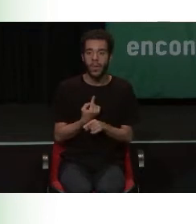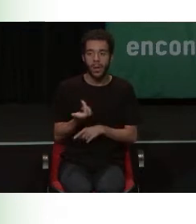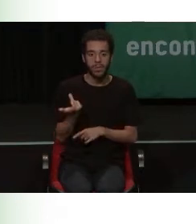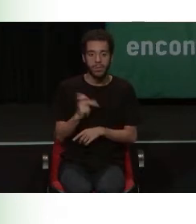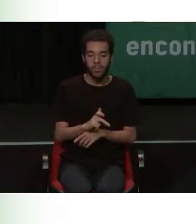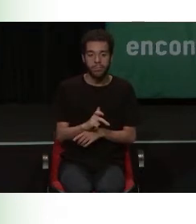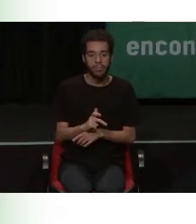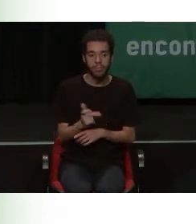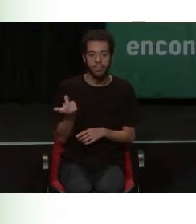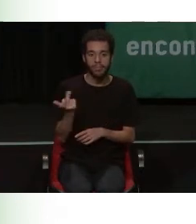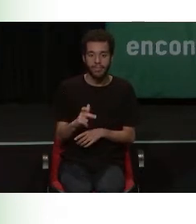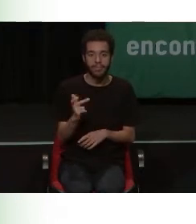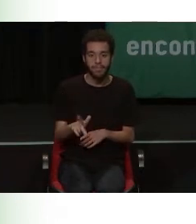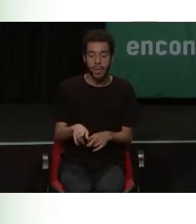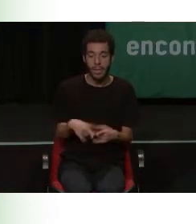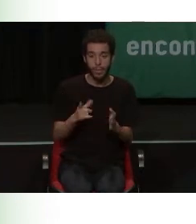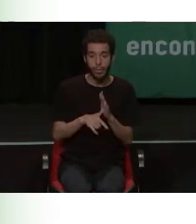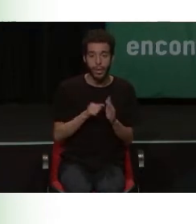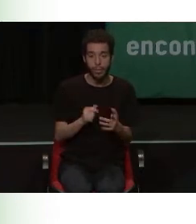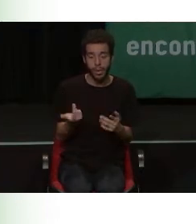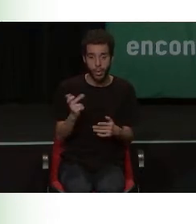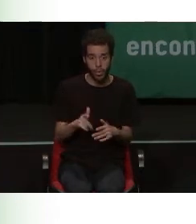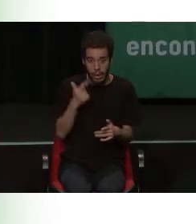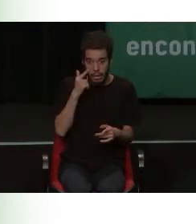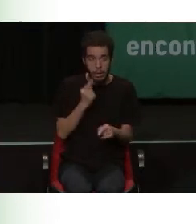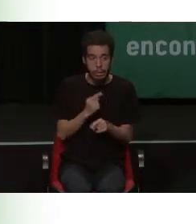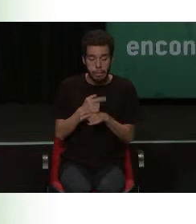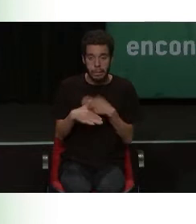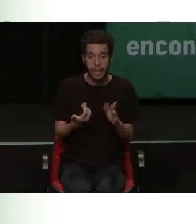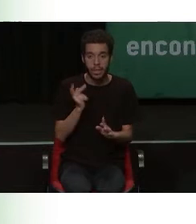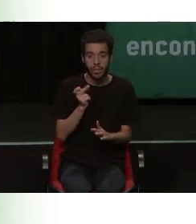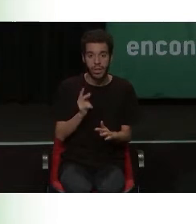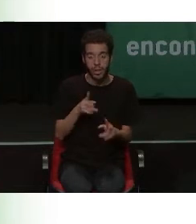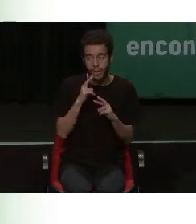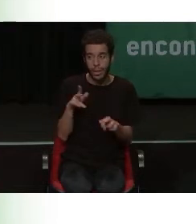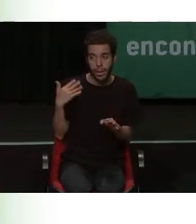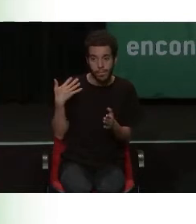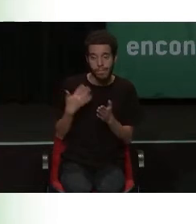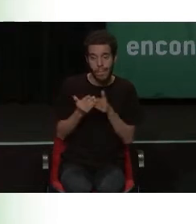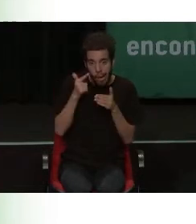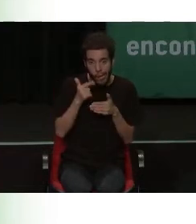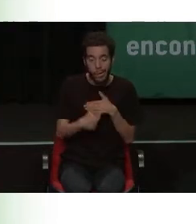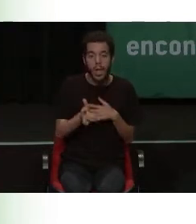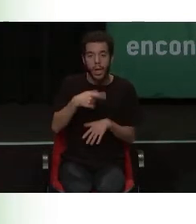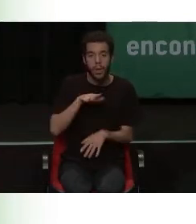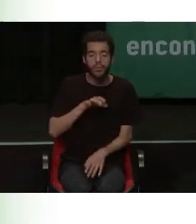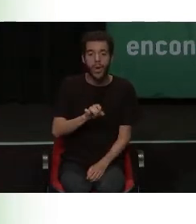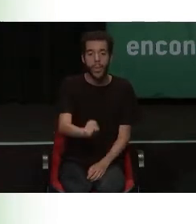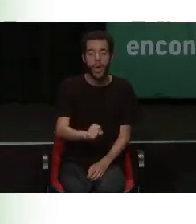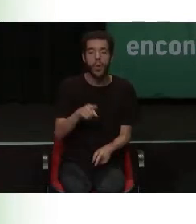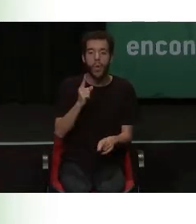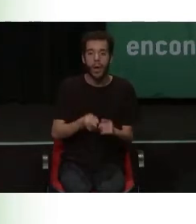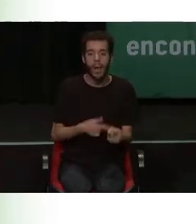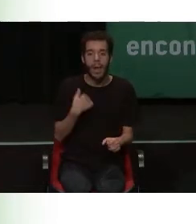durante este PET-RISC e que acontece hoje em dia e durante estes últimos anos de investigação foi nós conseguimos identificar